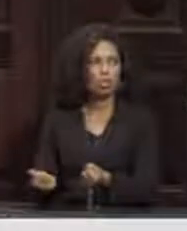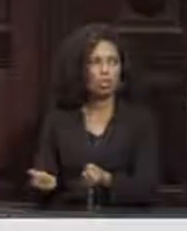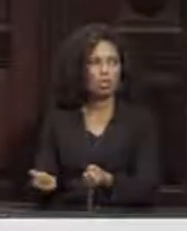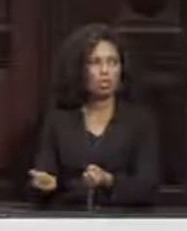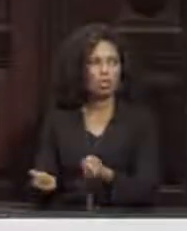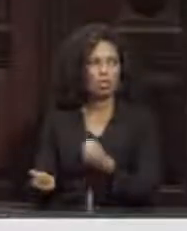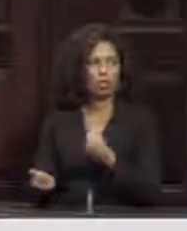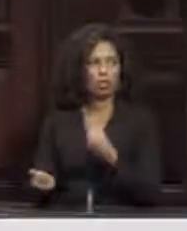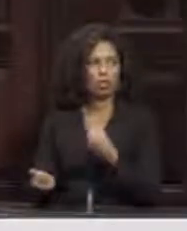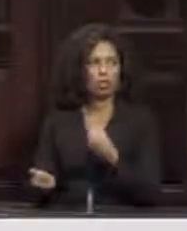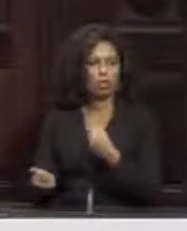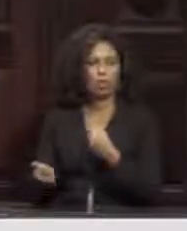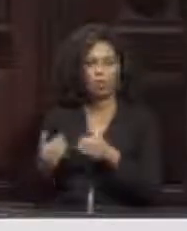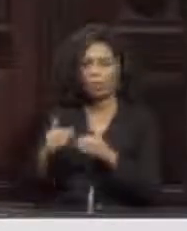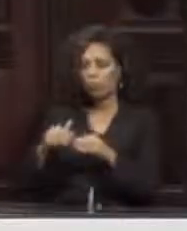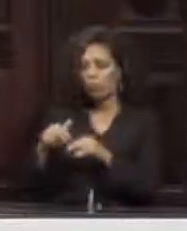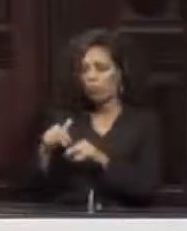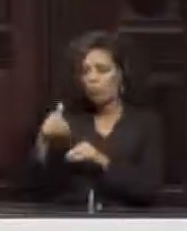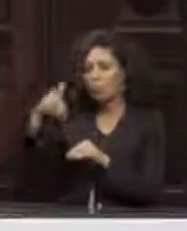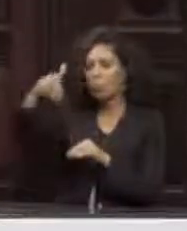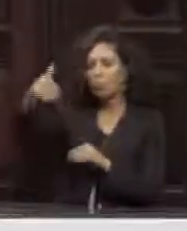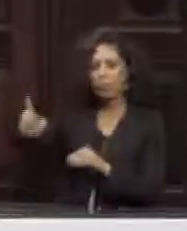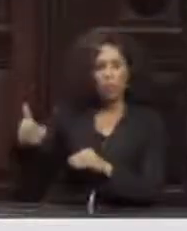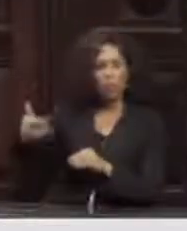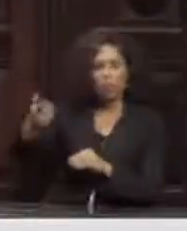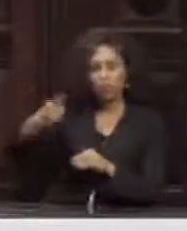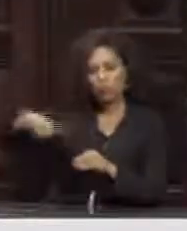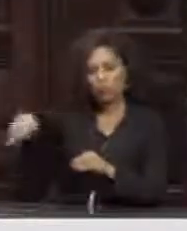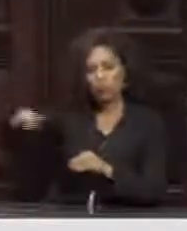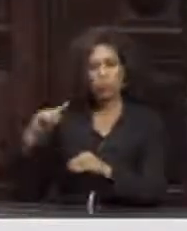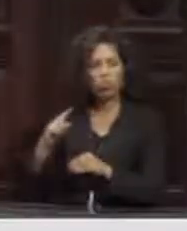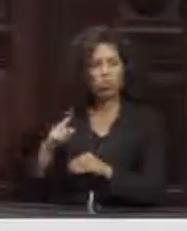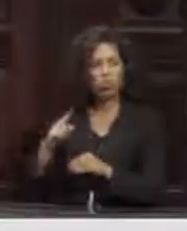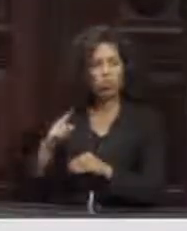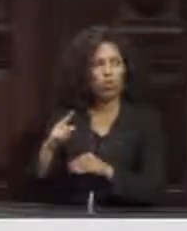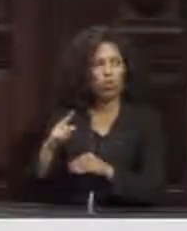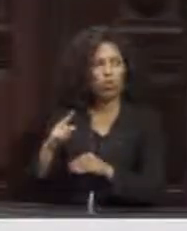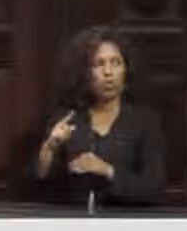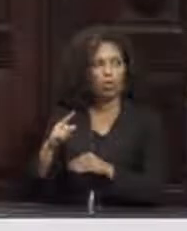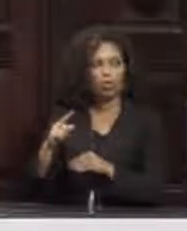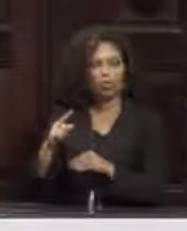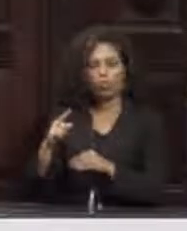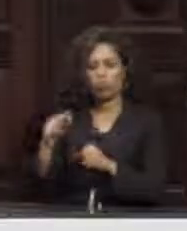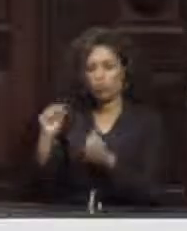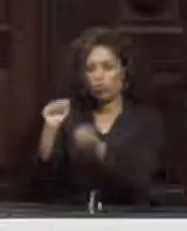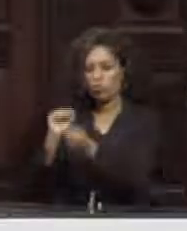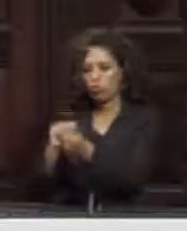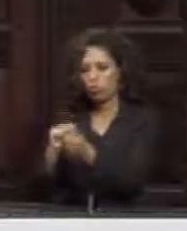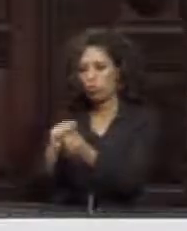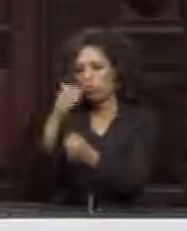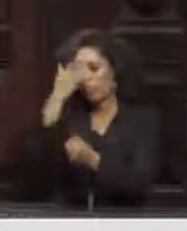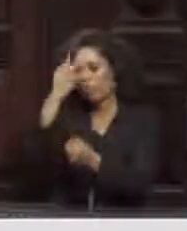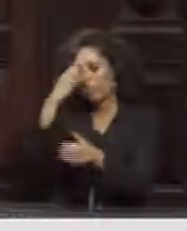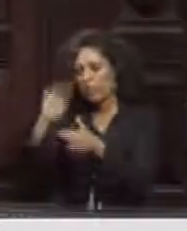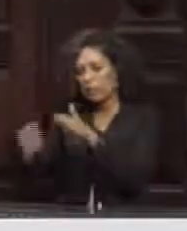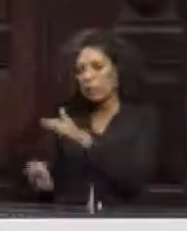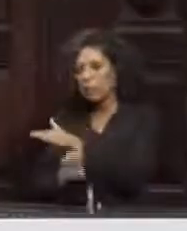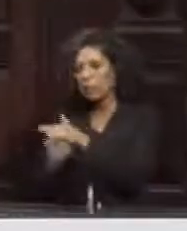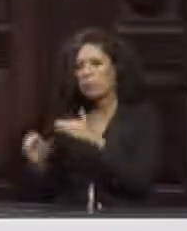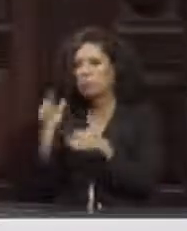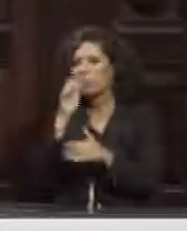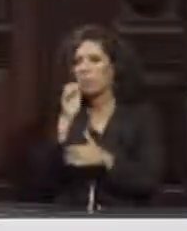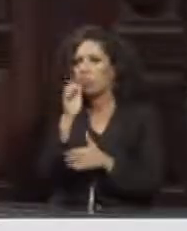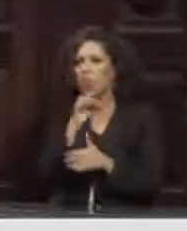qualquer passo adiante possa ser dado no sentido da privatização da SEDAI. É o que está embutido